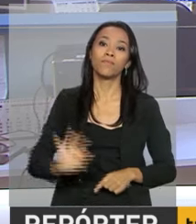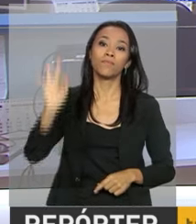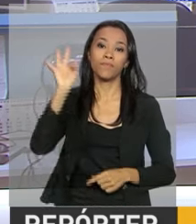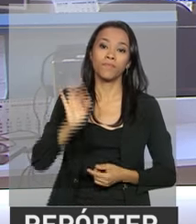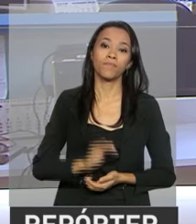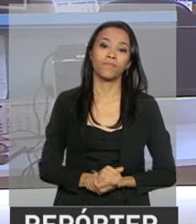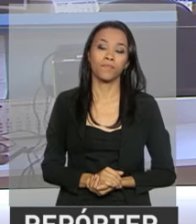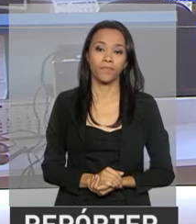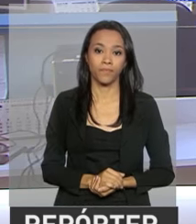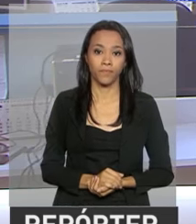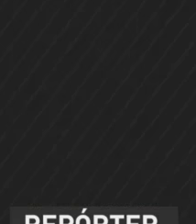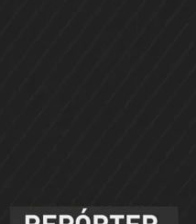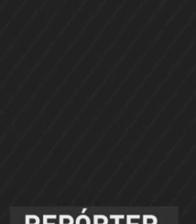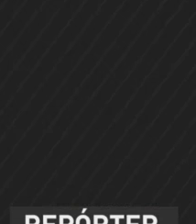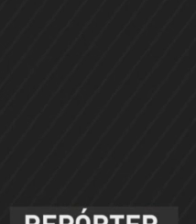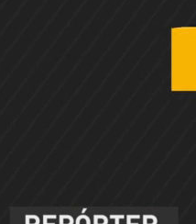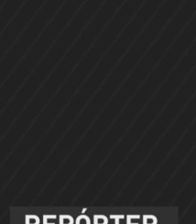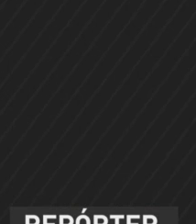Governo